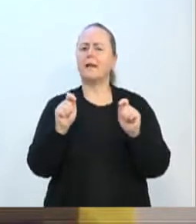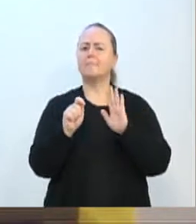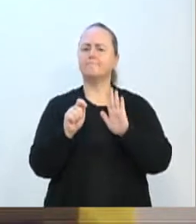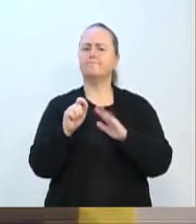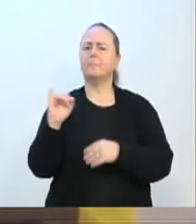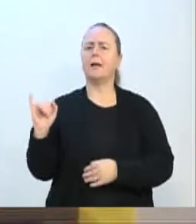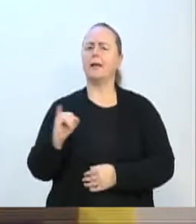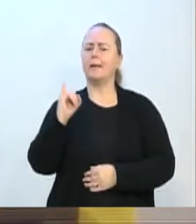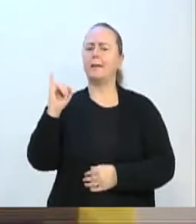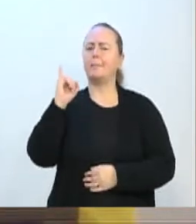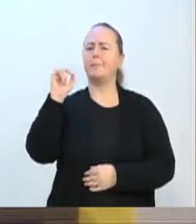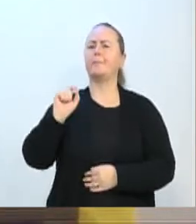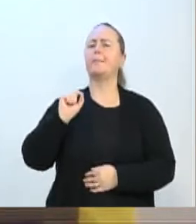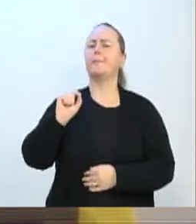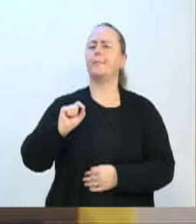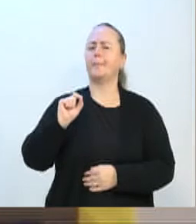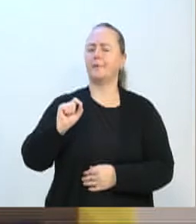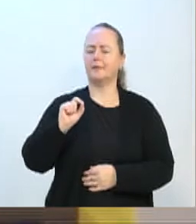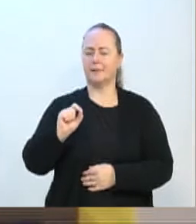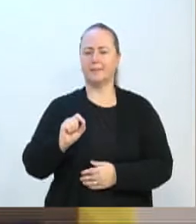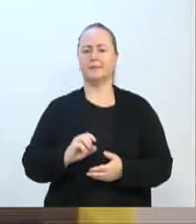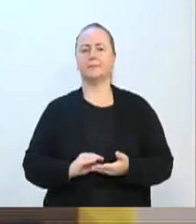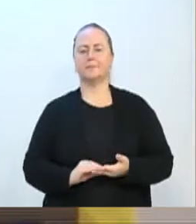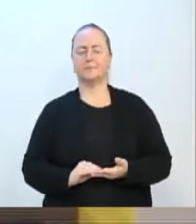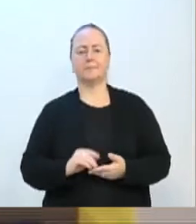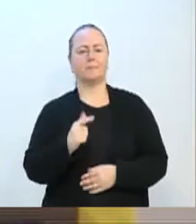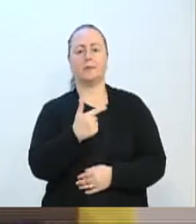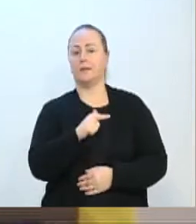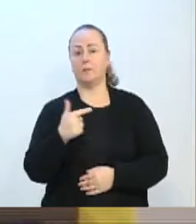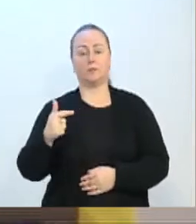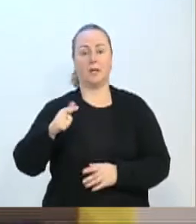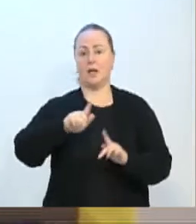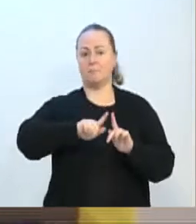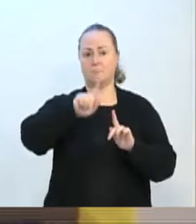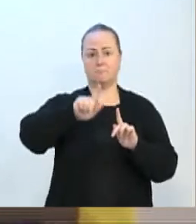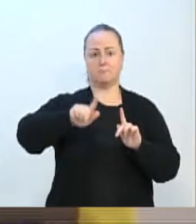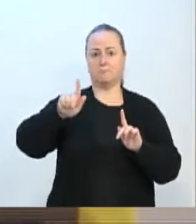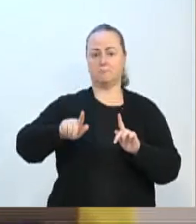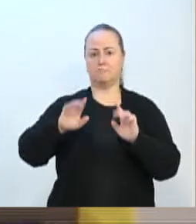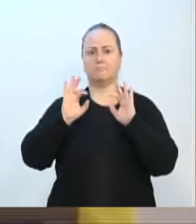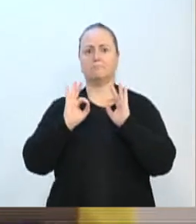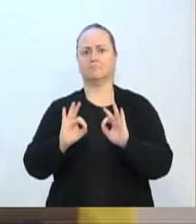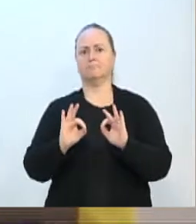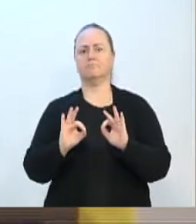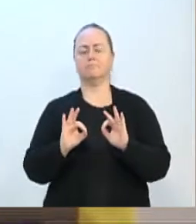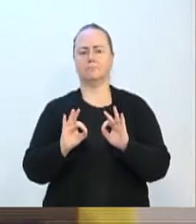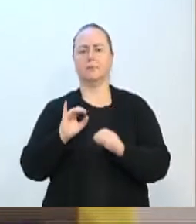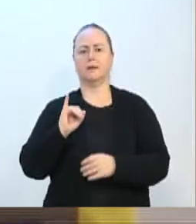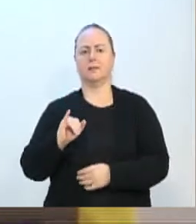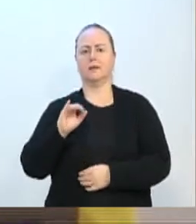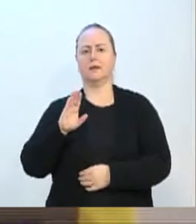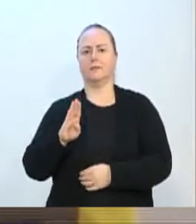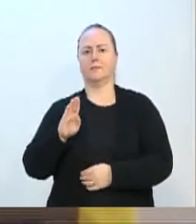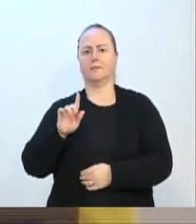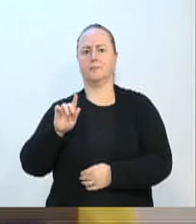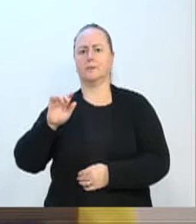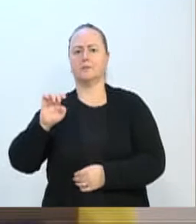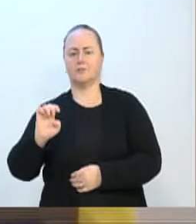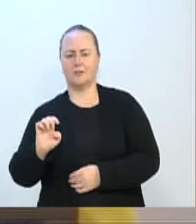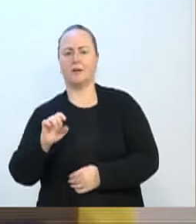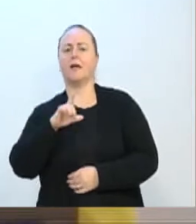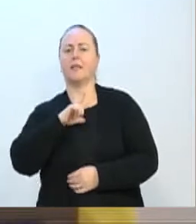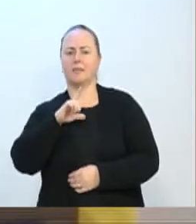com relação a isso. Não existe estatística oficial, porque o IBGE, tivemos um censo agora, até